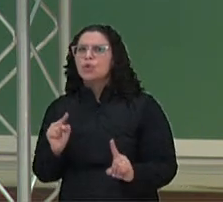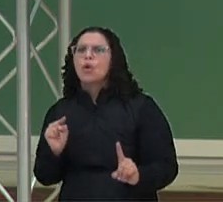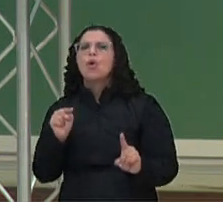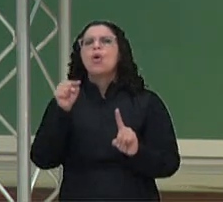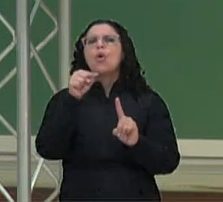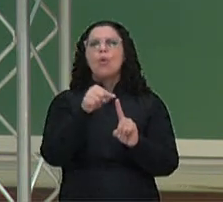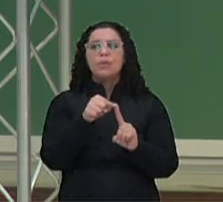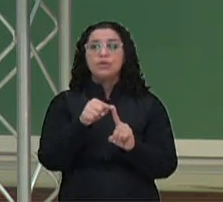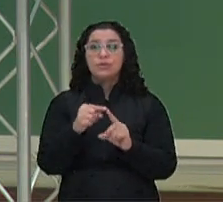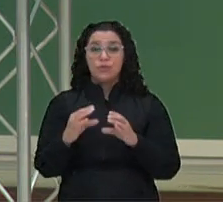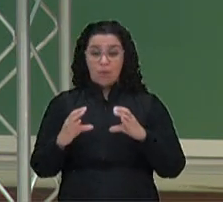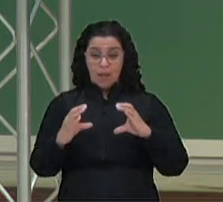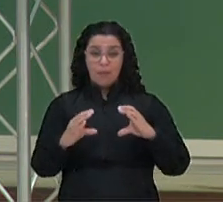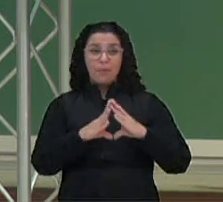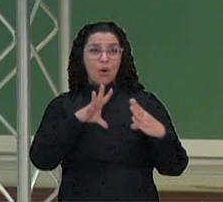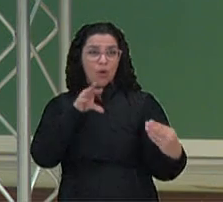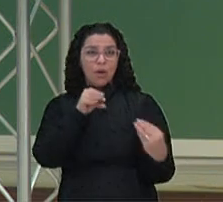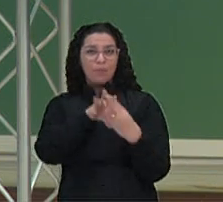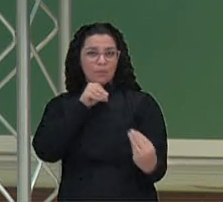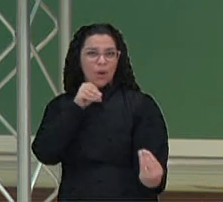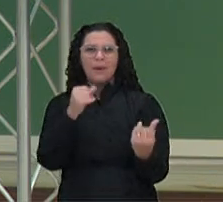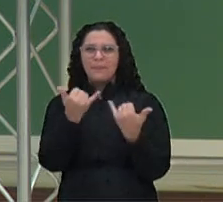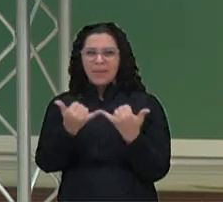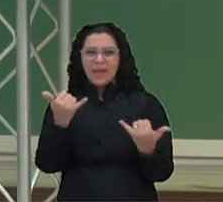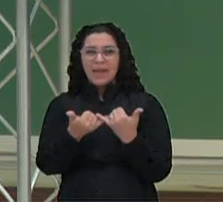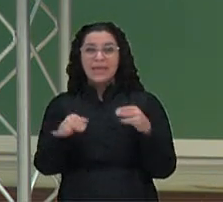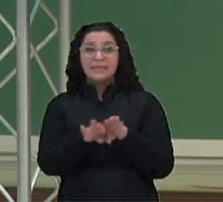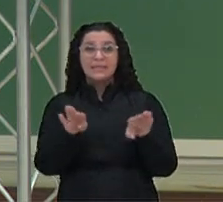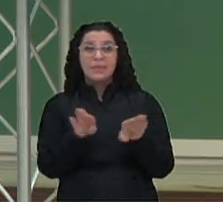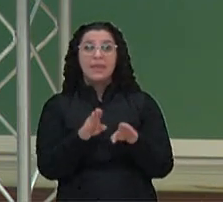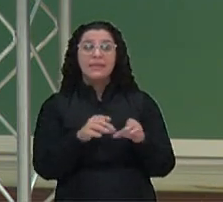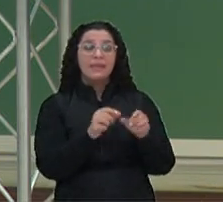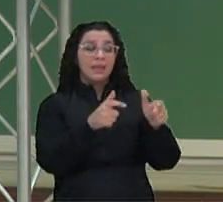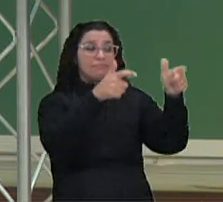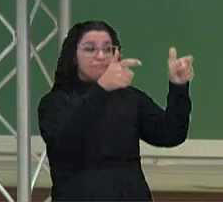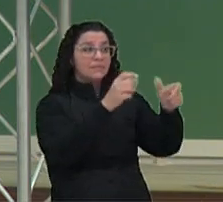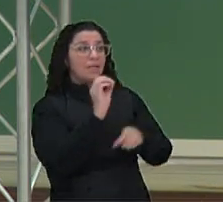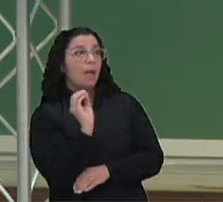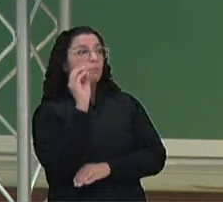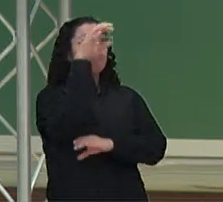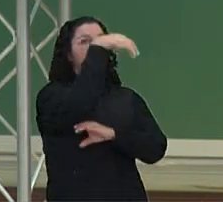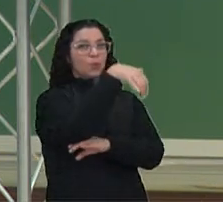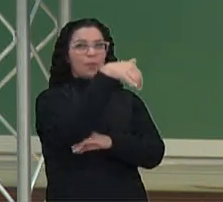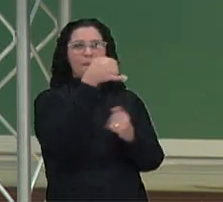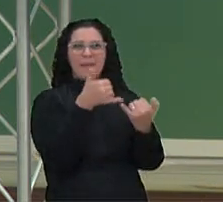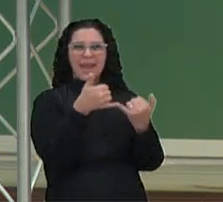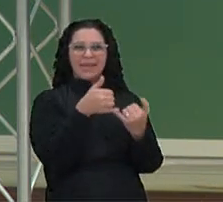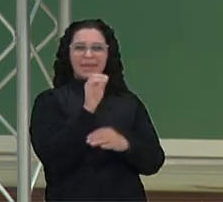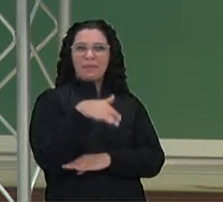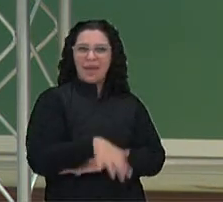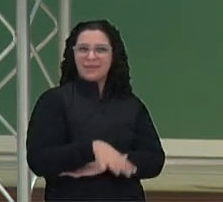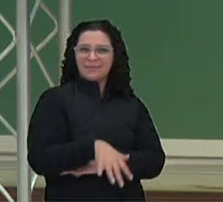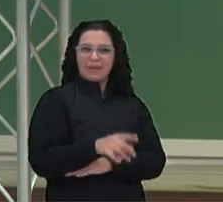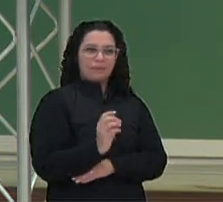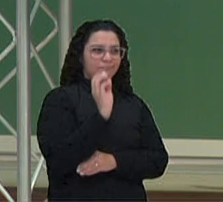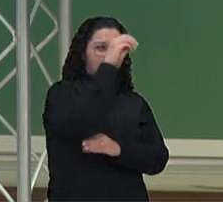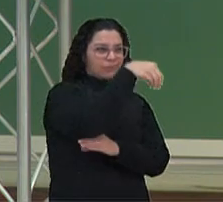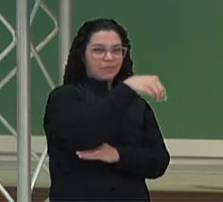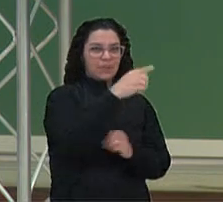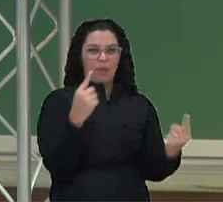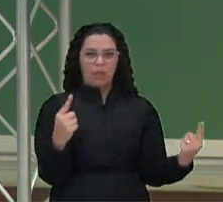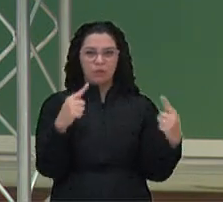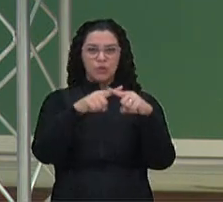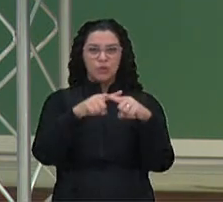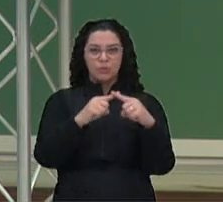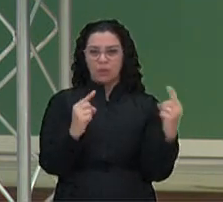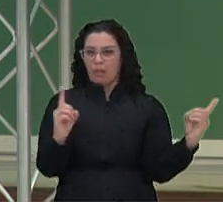é similar à bola do rugby, e colocar numa cesta do lado do time oposto, né? Mas que para isso, além